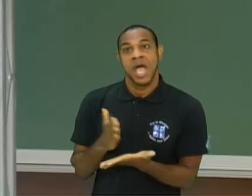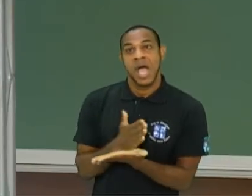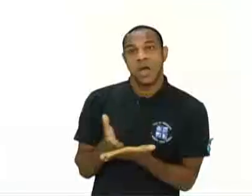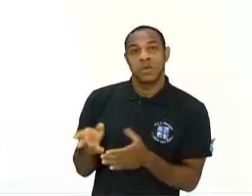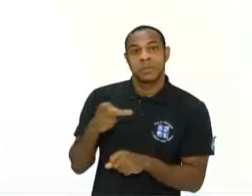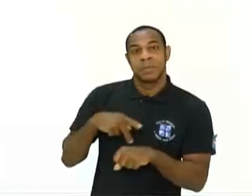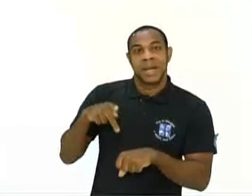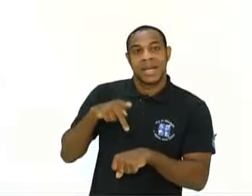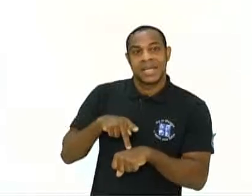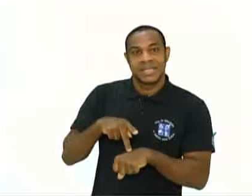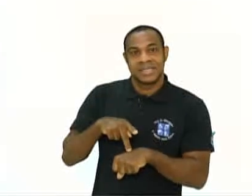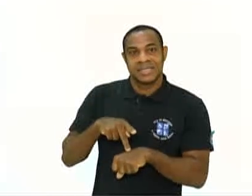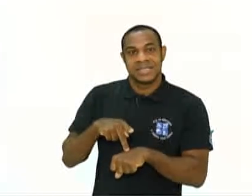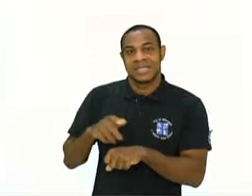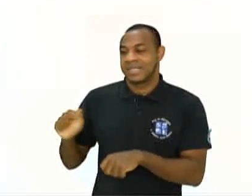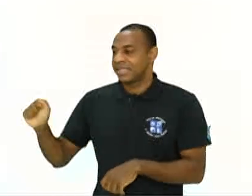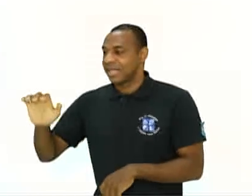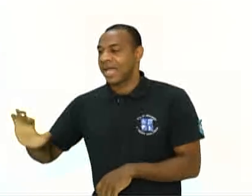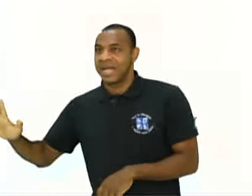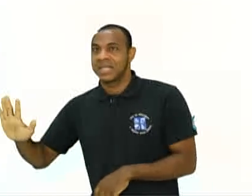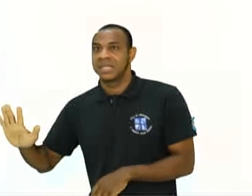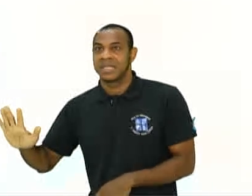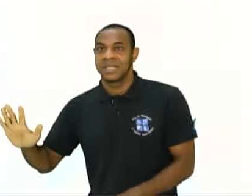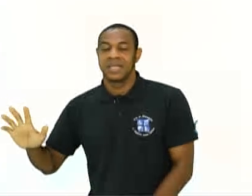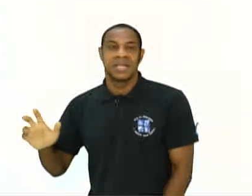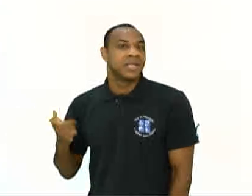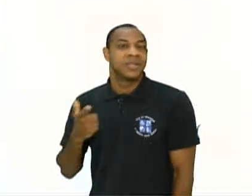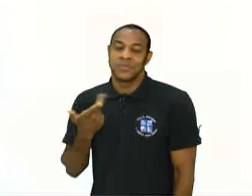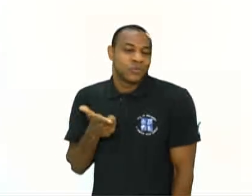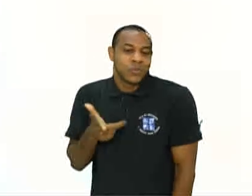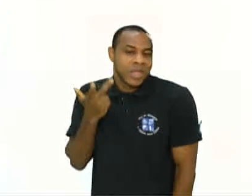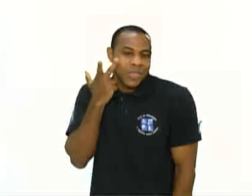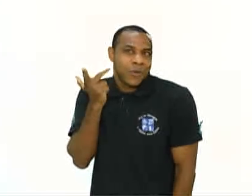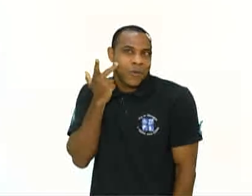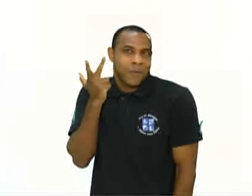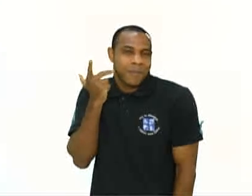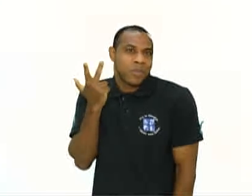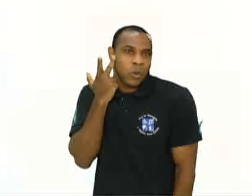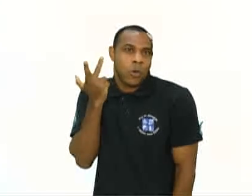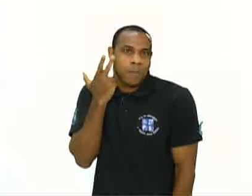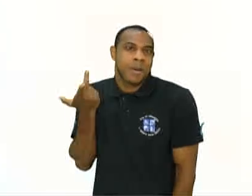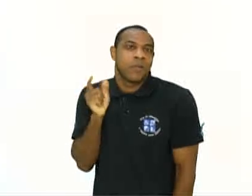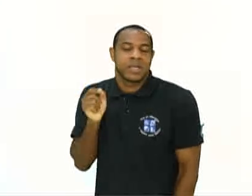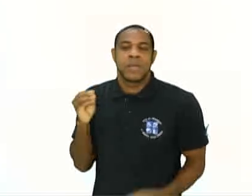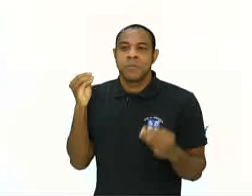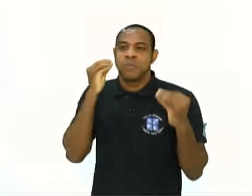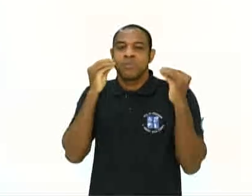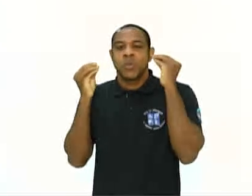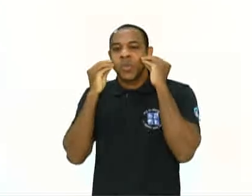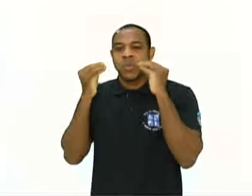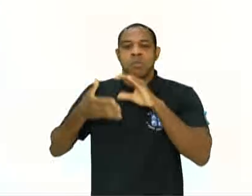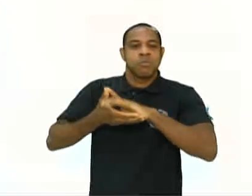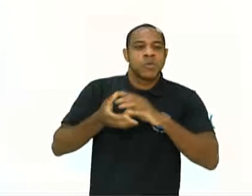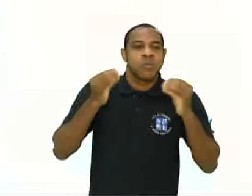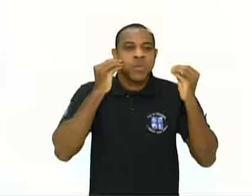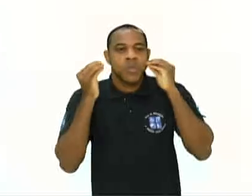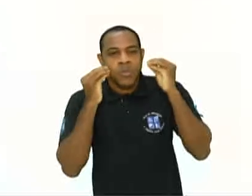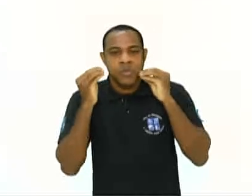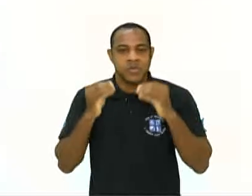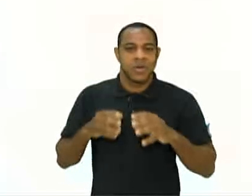países asiáticos, não é comum eles beijarem, né, quando vai cumprimentar a pessoa em